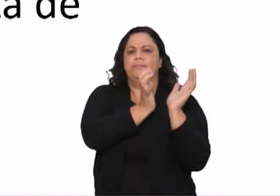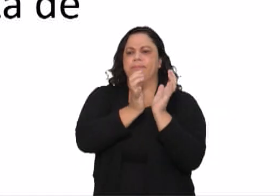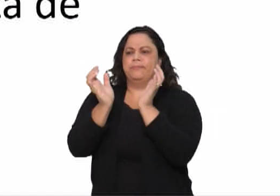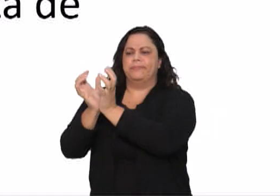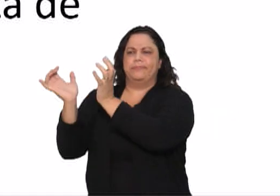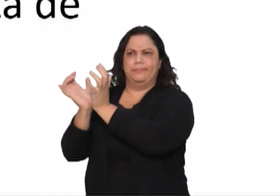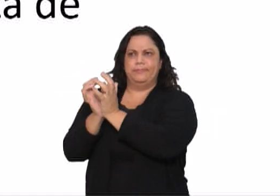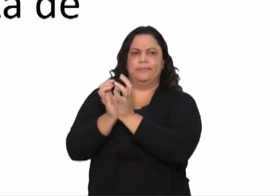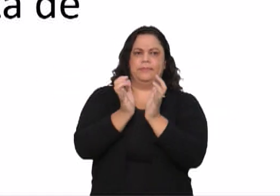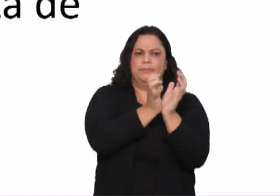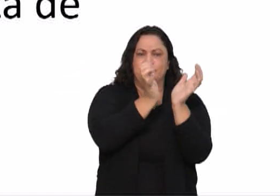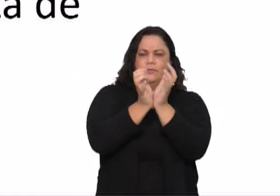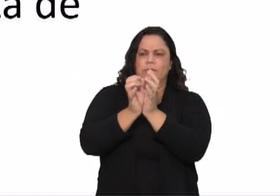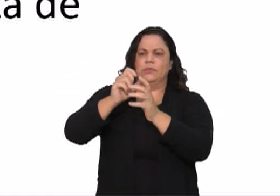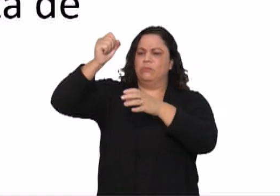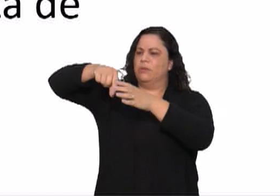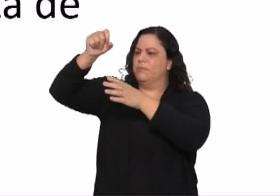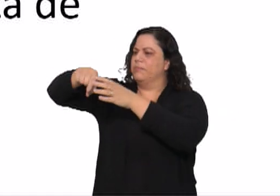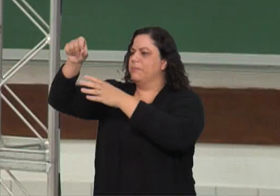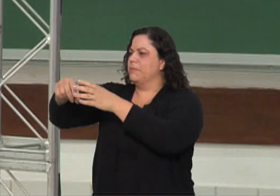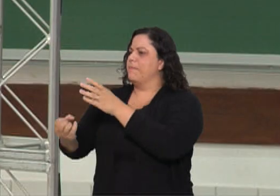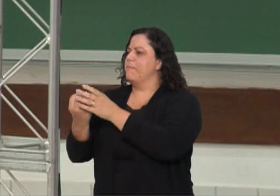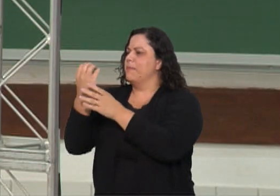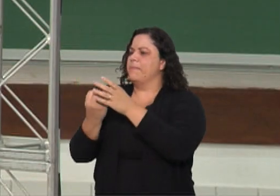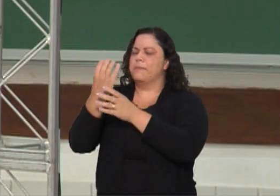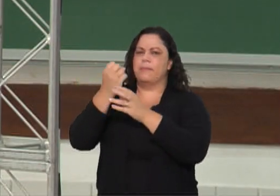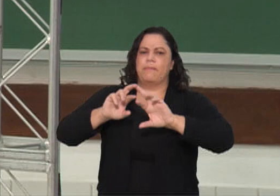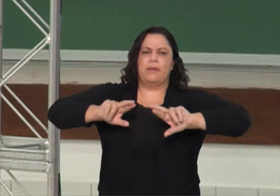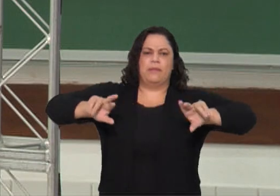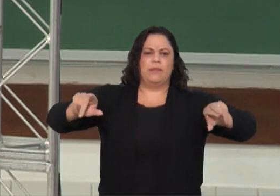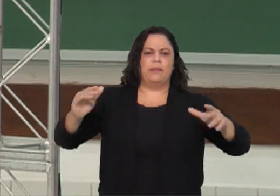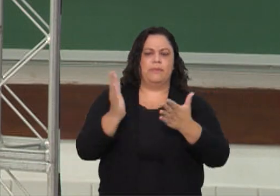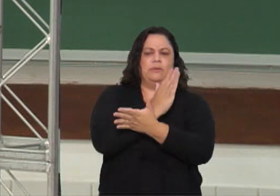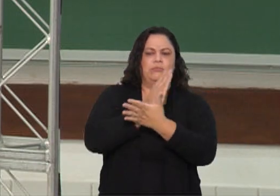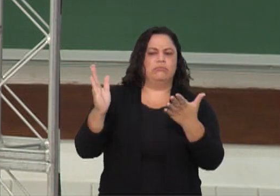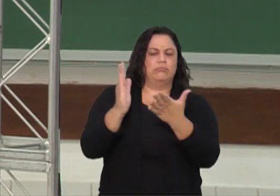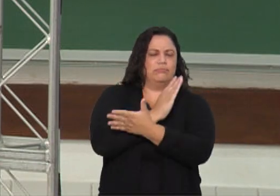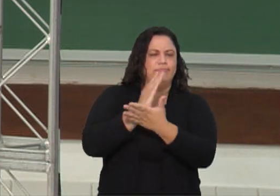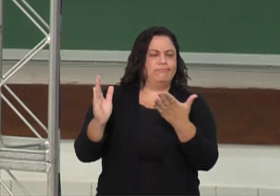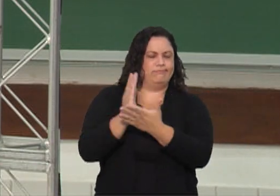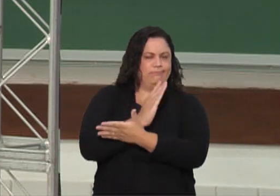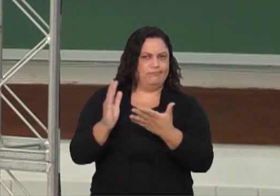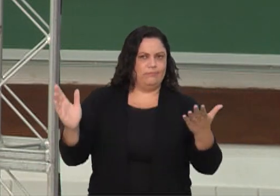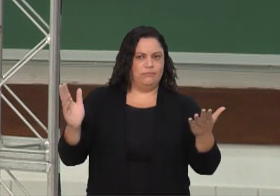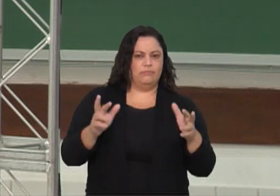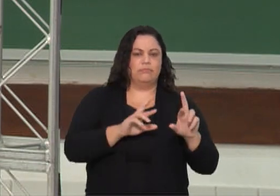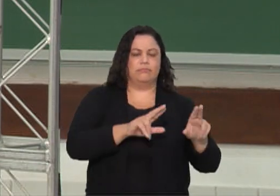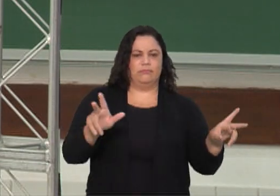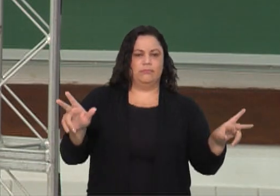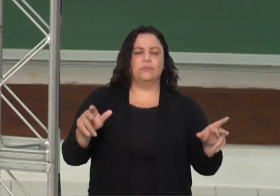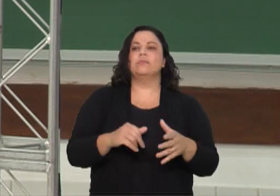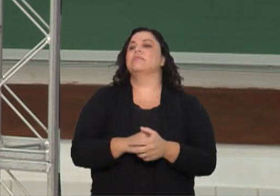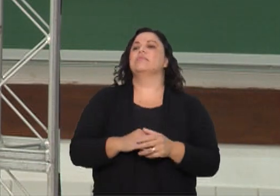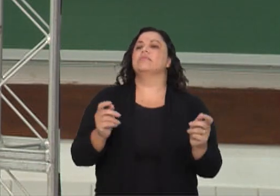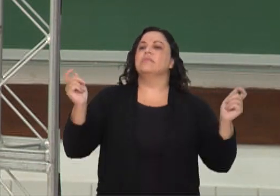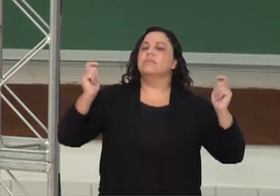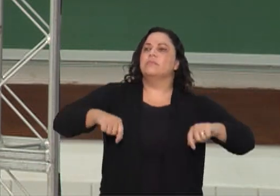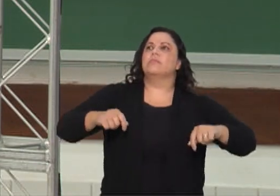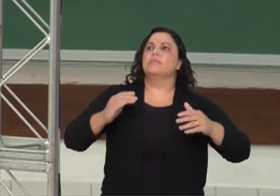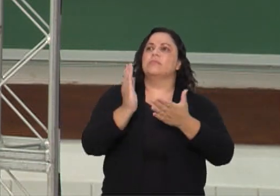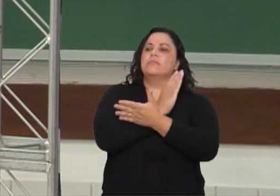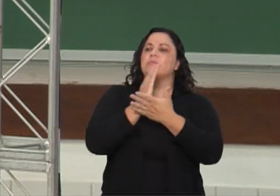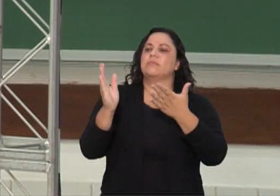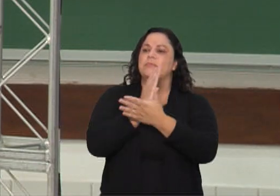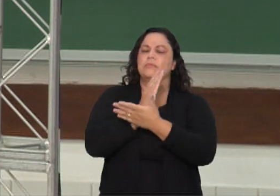terras comunais, todos plantavam, depois dividiam, distribuíam essas terras de uma forma igualitária, né? E